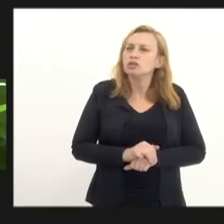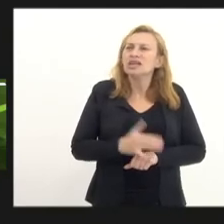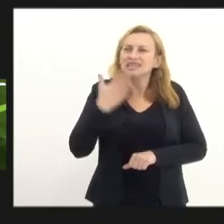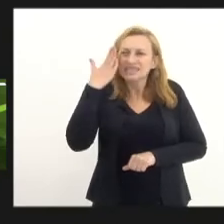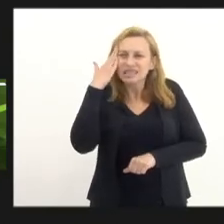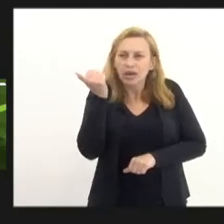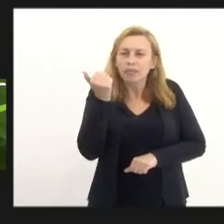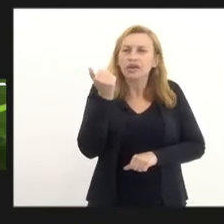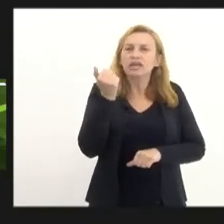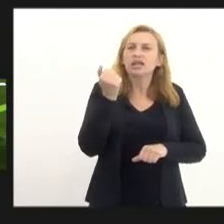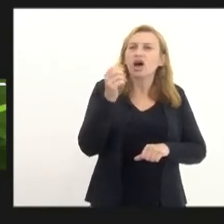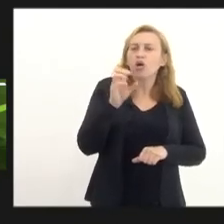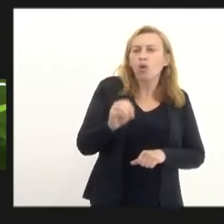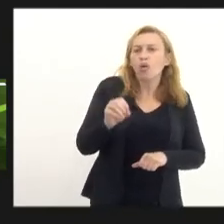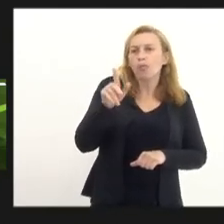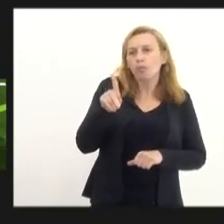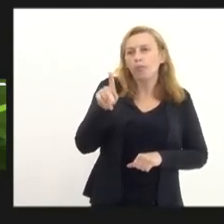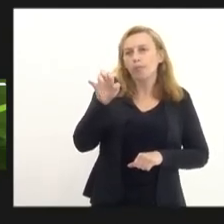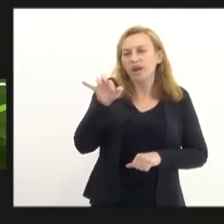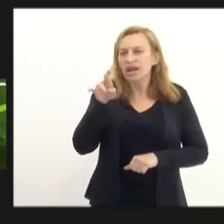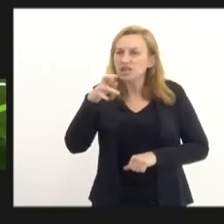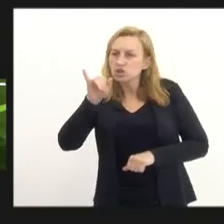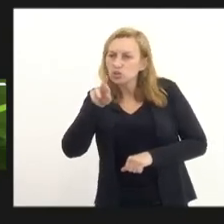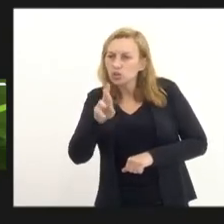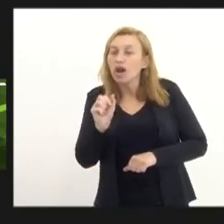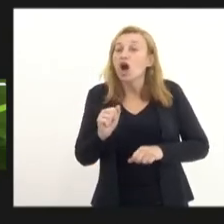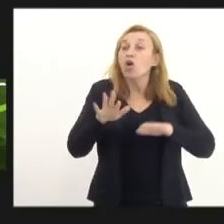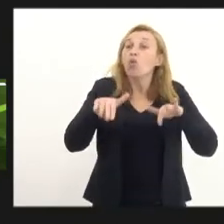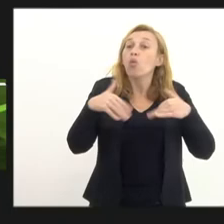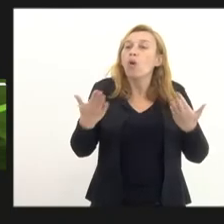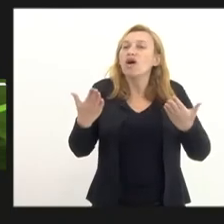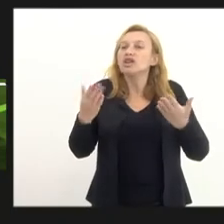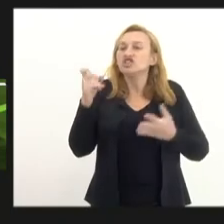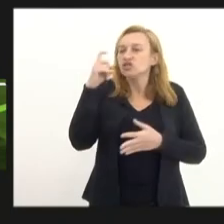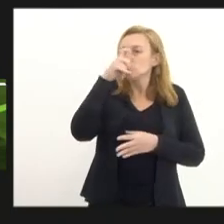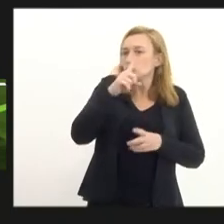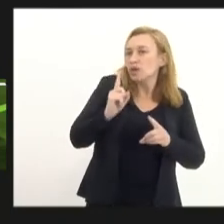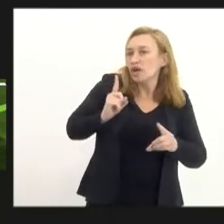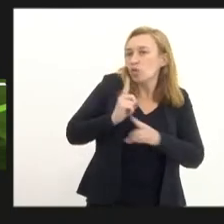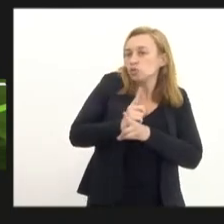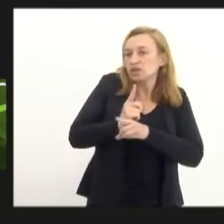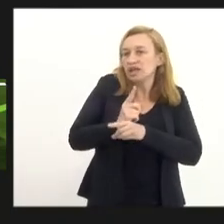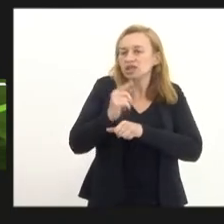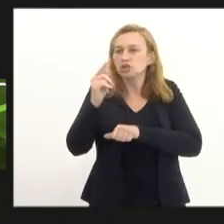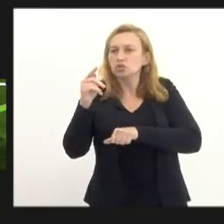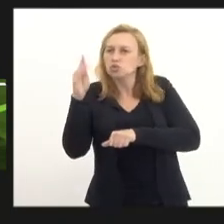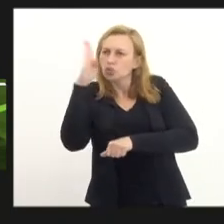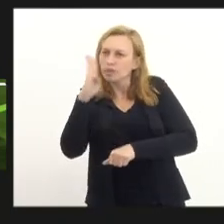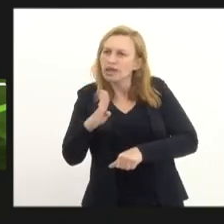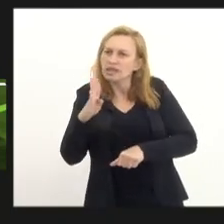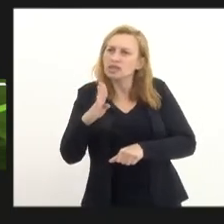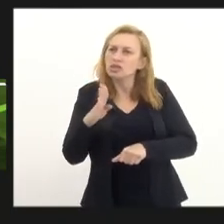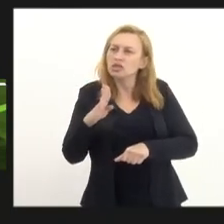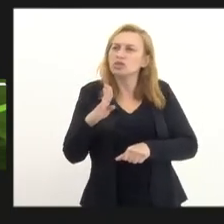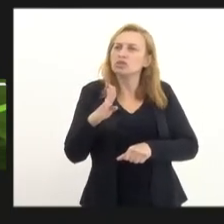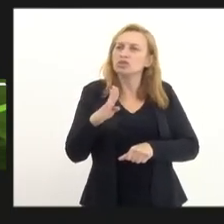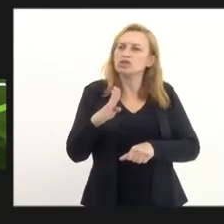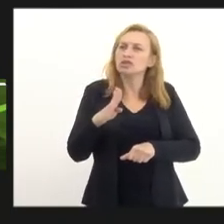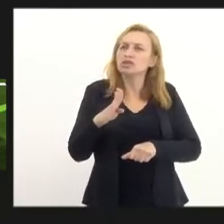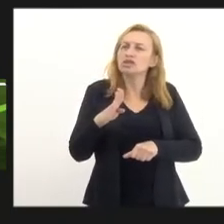saber das operadoras, né, qual é a dificuldade que é encontrada no Brasil, né, que leva